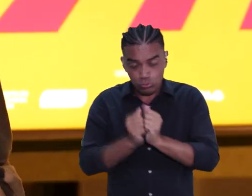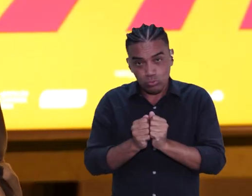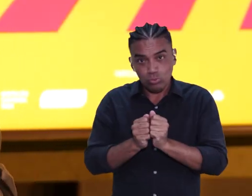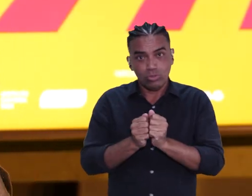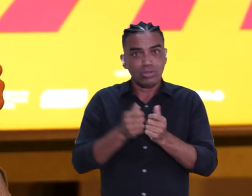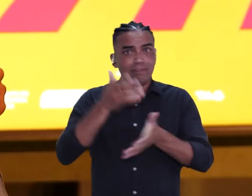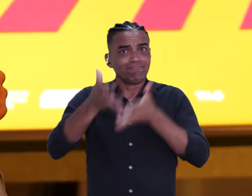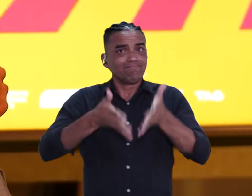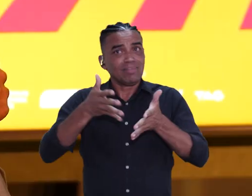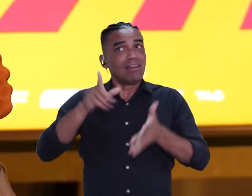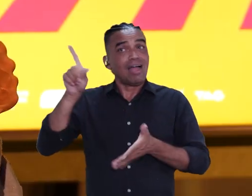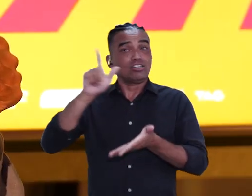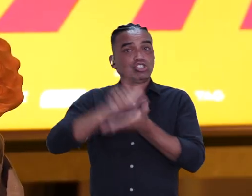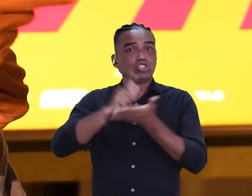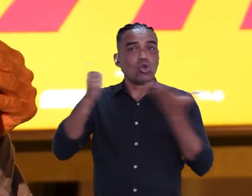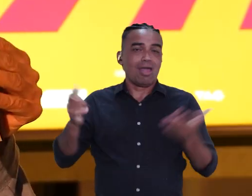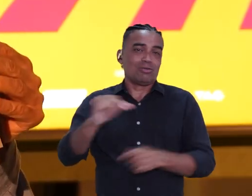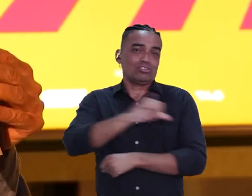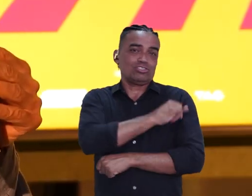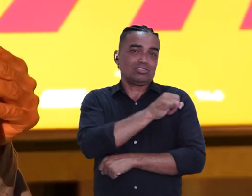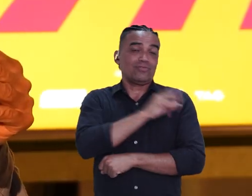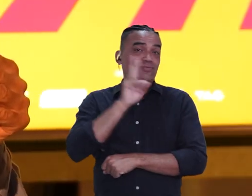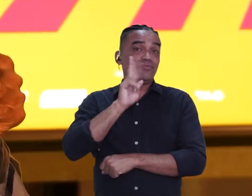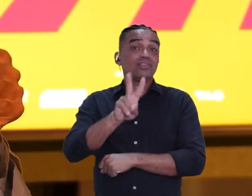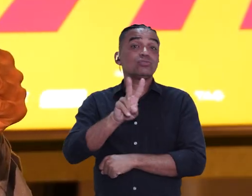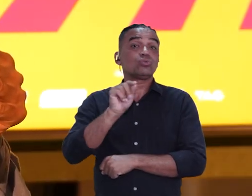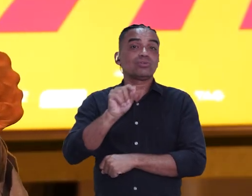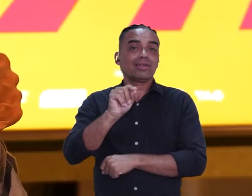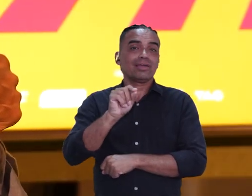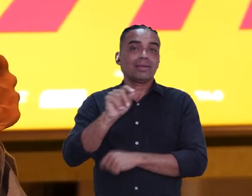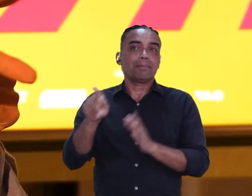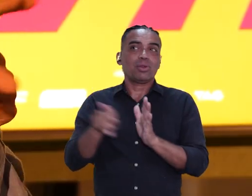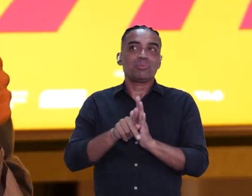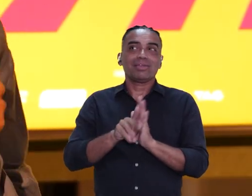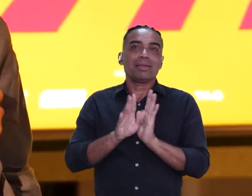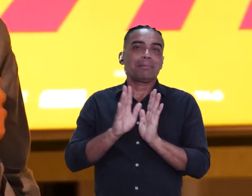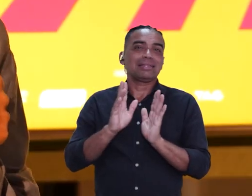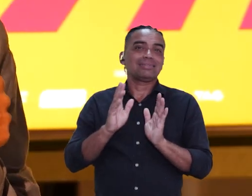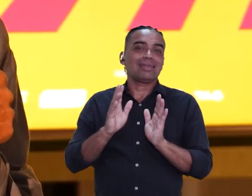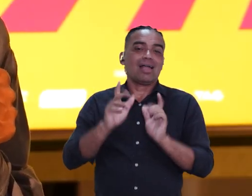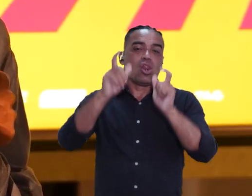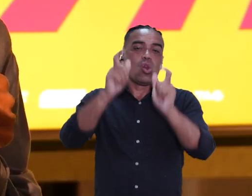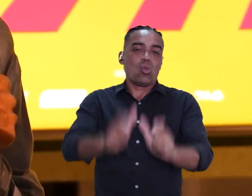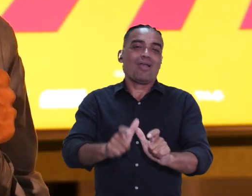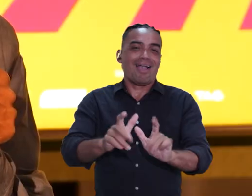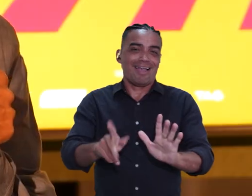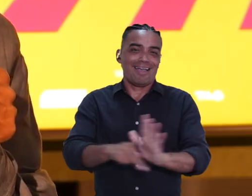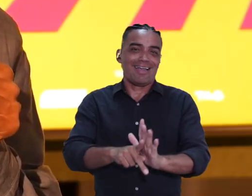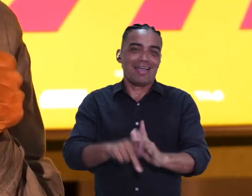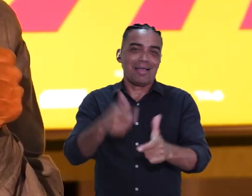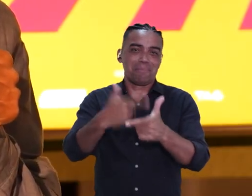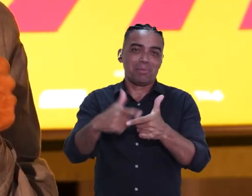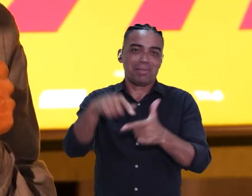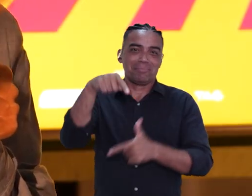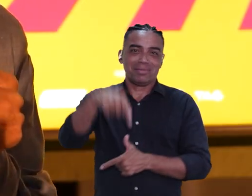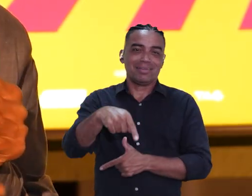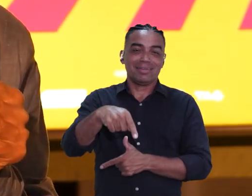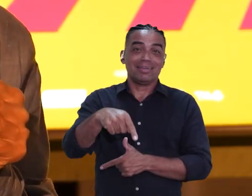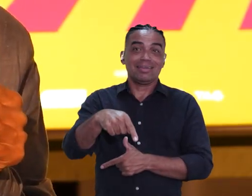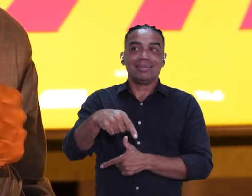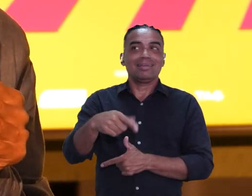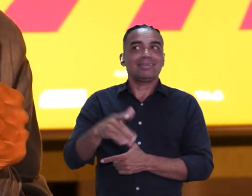vocalizava no jornal no Rio de Janeiro. Mas aquilo era visto como uma questão paroquial, muito local, contra o andamento